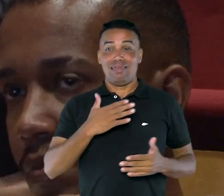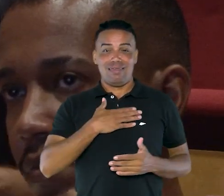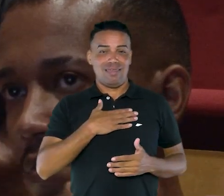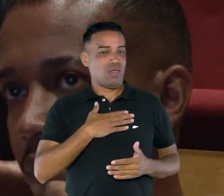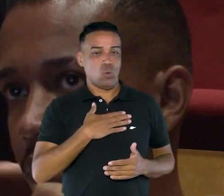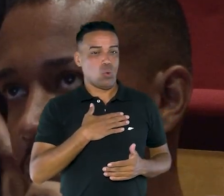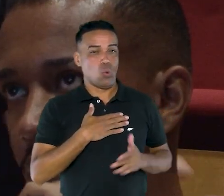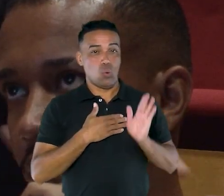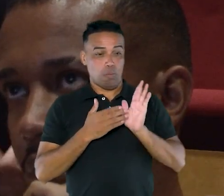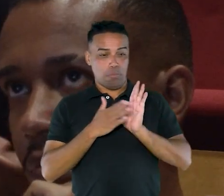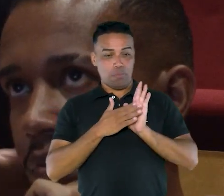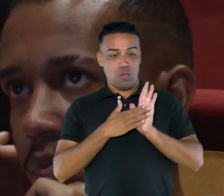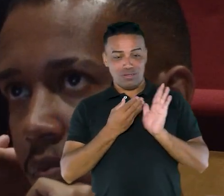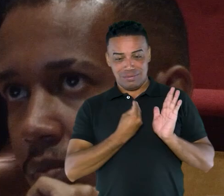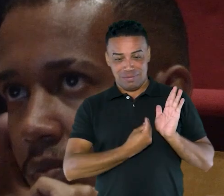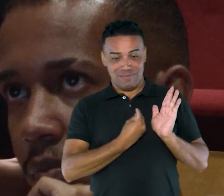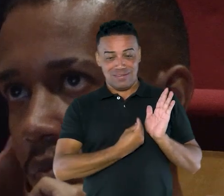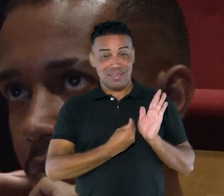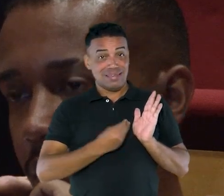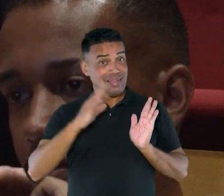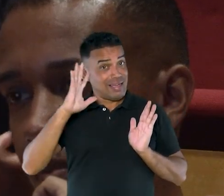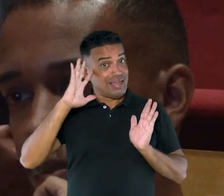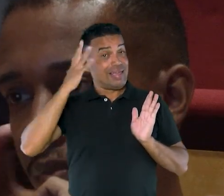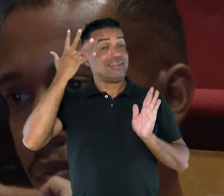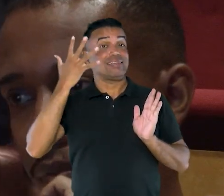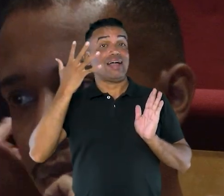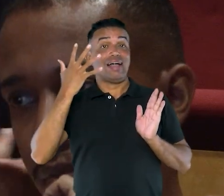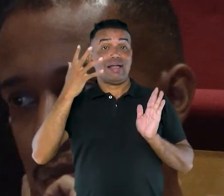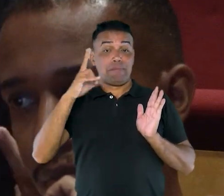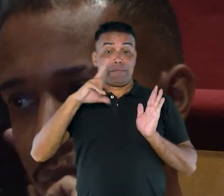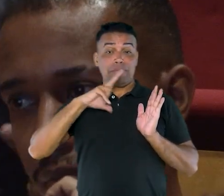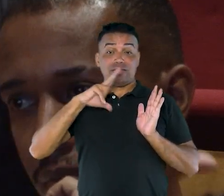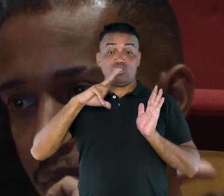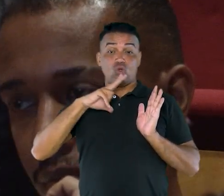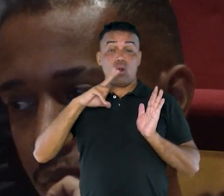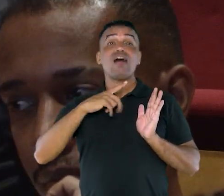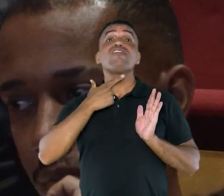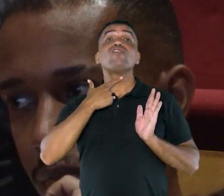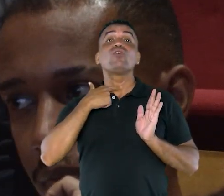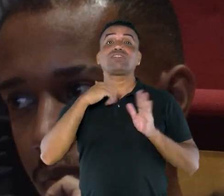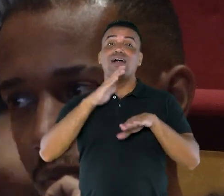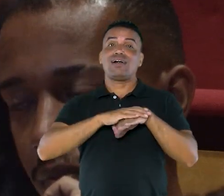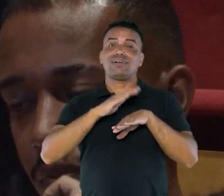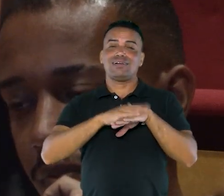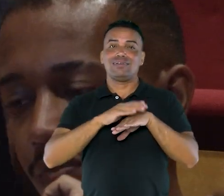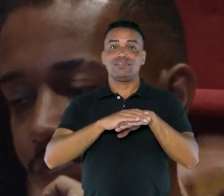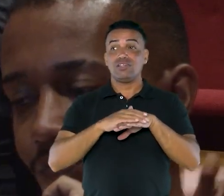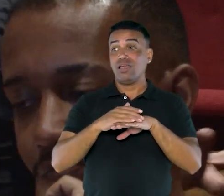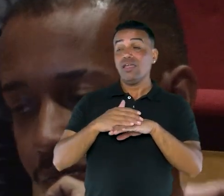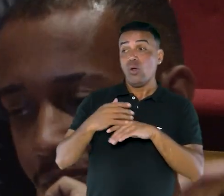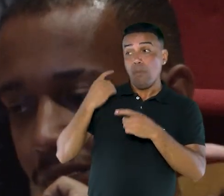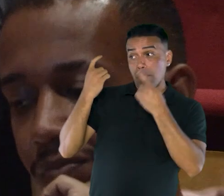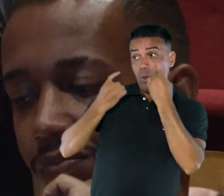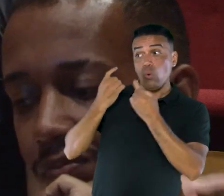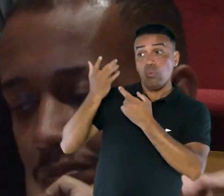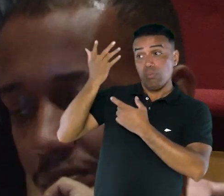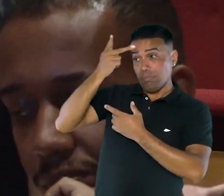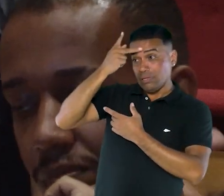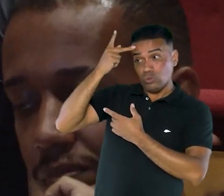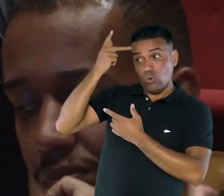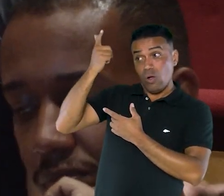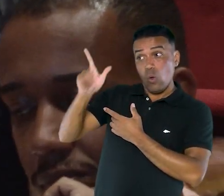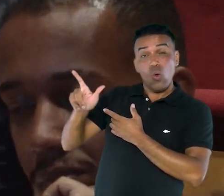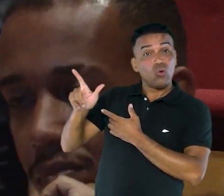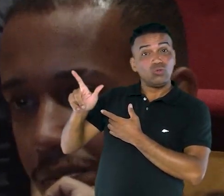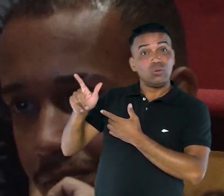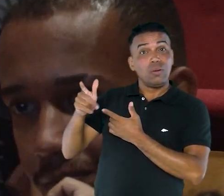eu não pauto a minha vida em realizar um desejo pessoal, assim, individual. Eu me importo com o outro e parece que